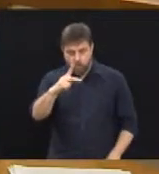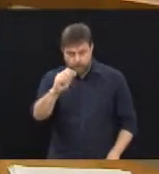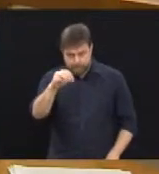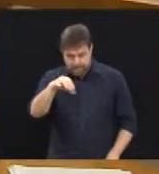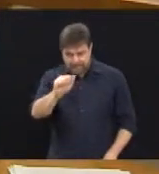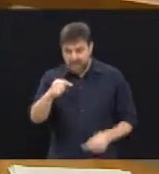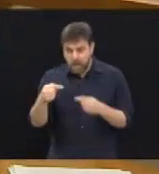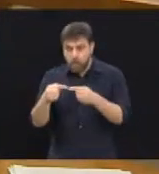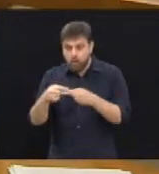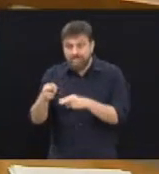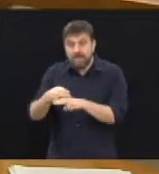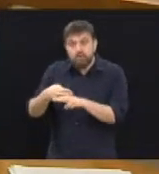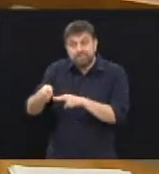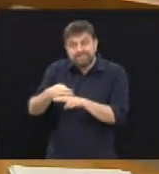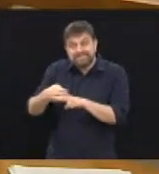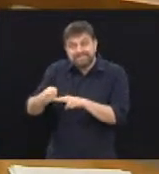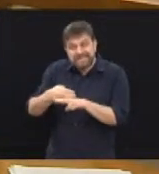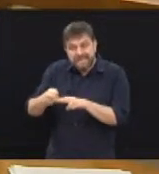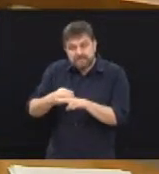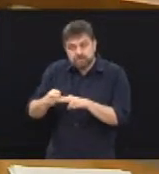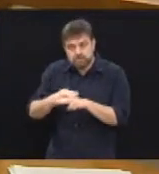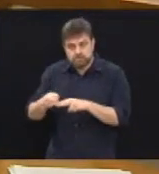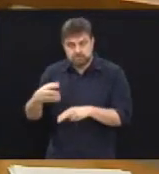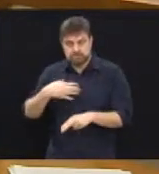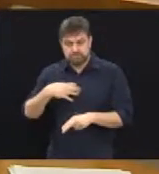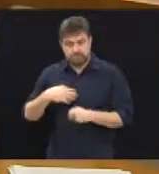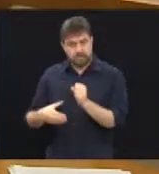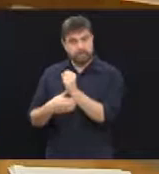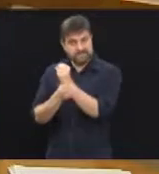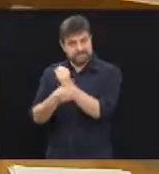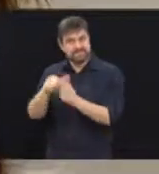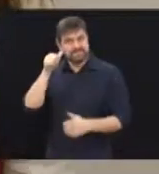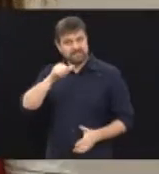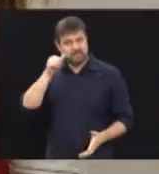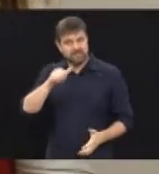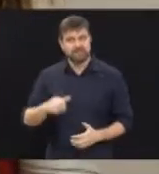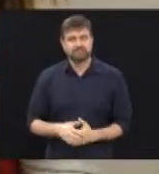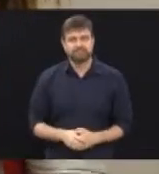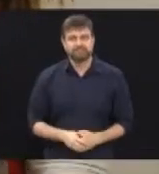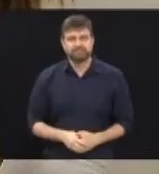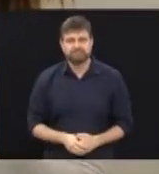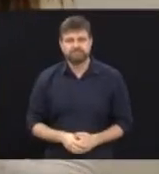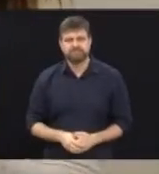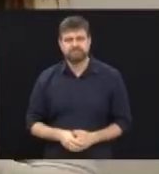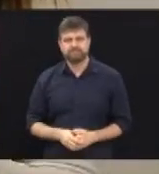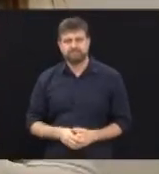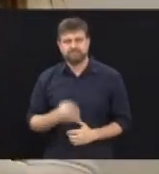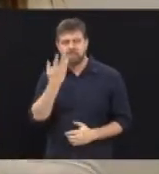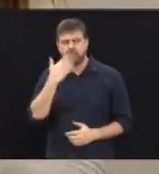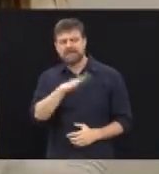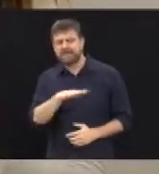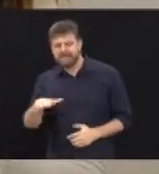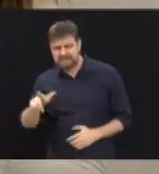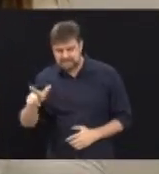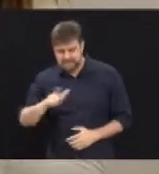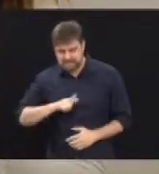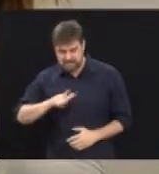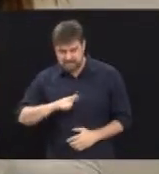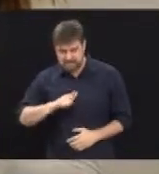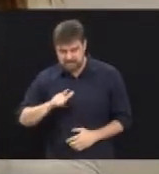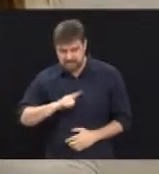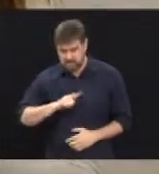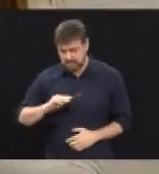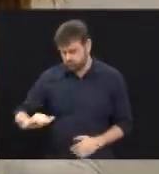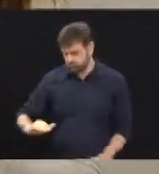relacionados à sexualidade, ao prazer, à segurança e à segurança da mulher. A criança tem a sua